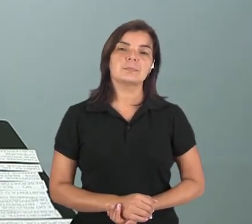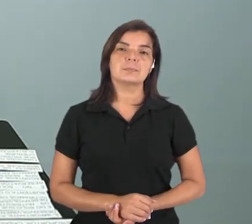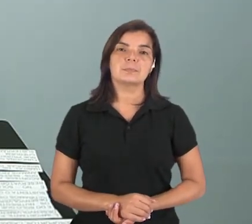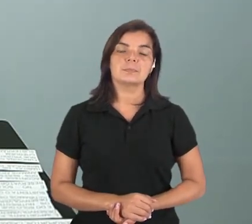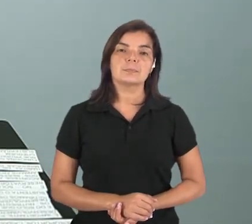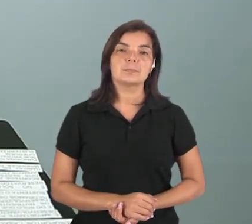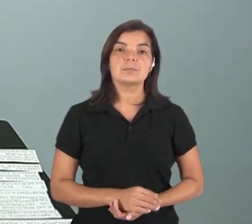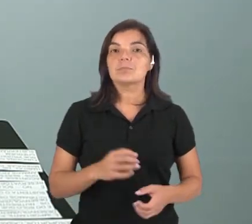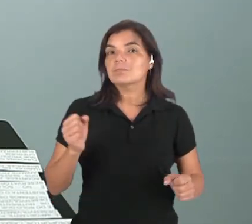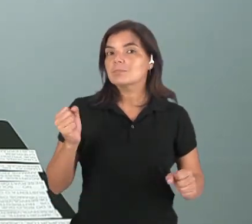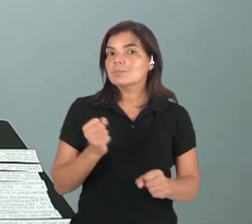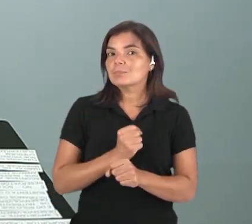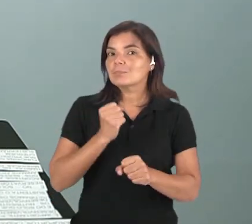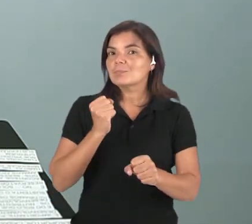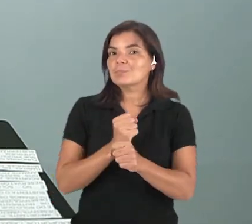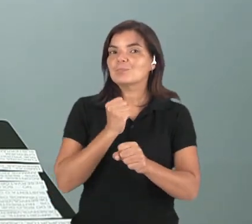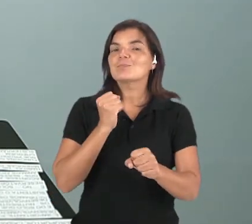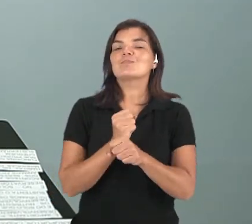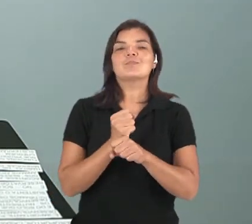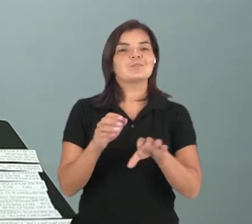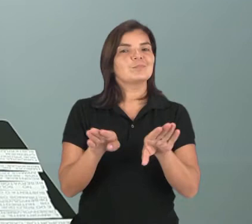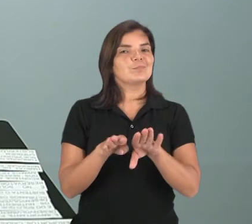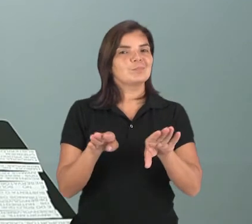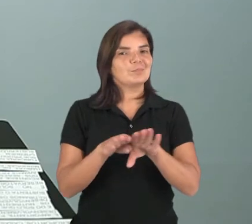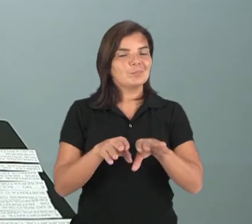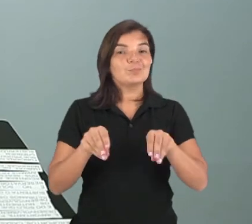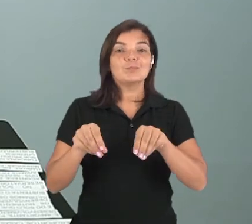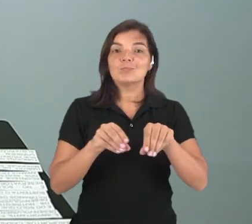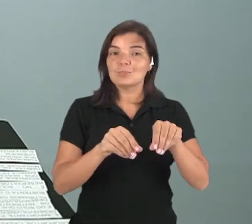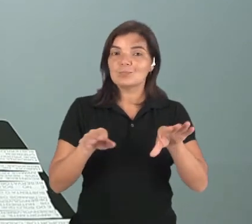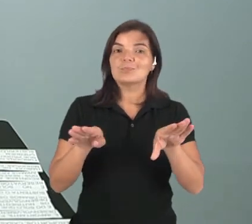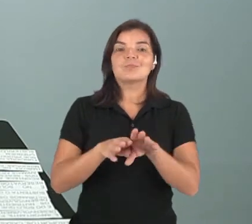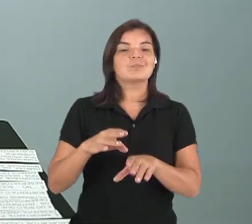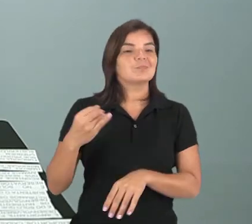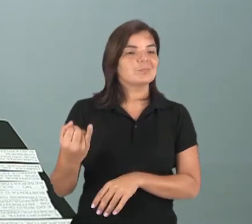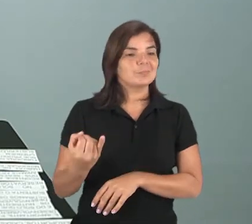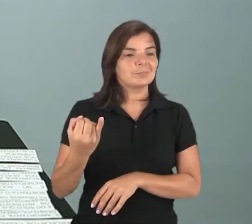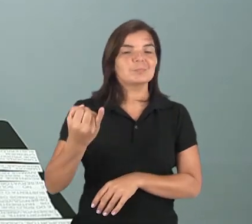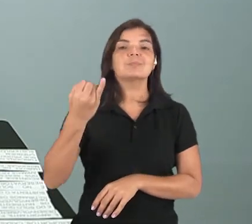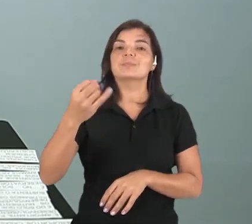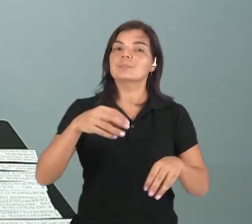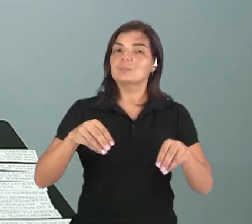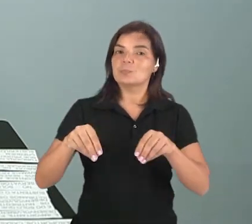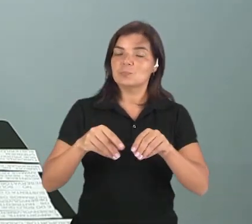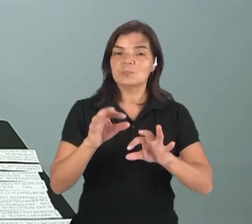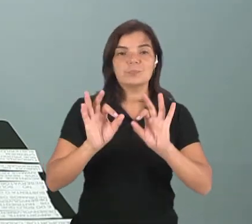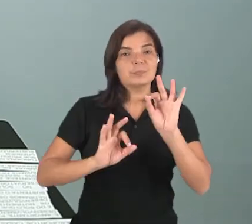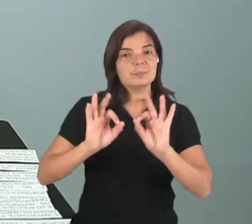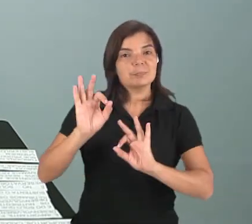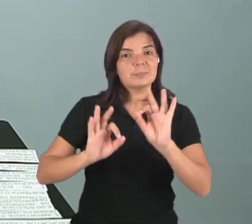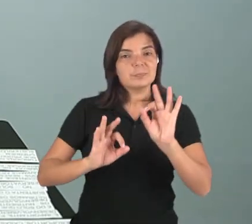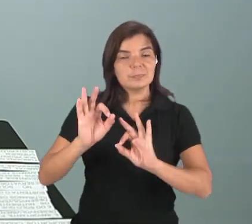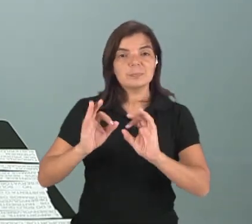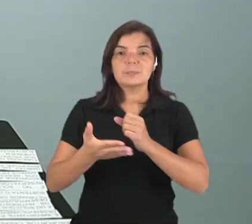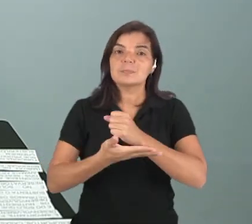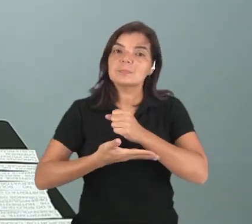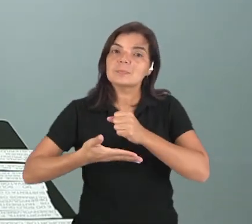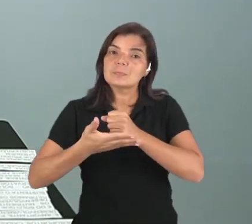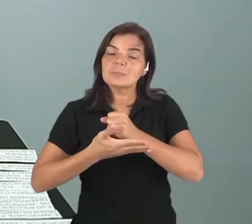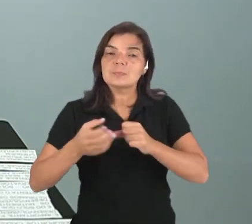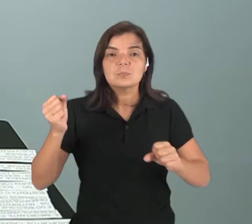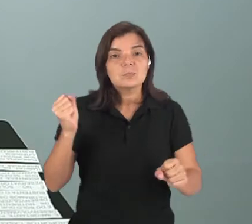Para as construções também o solo é fundamental, pois é no solo que é feito o quê? A base